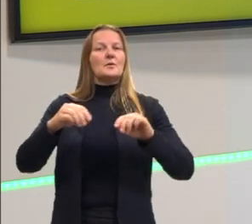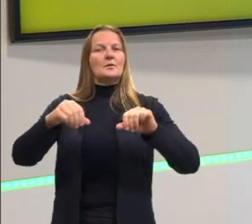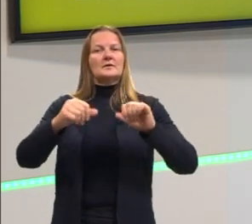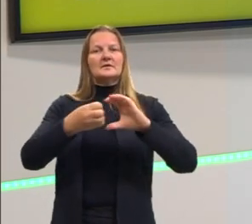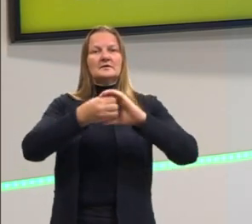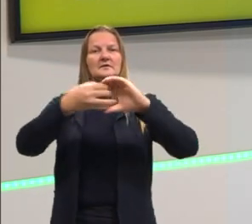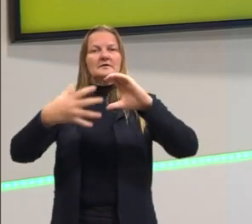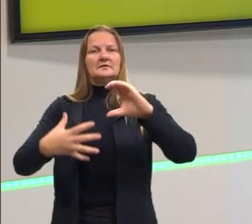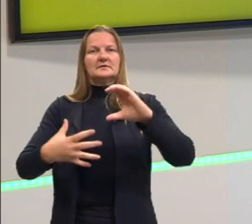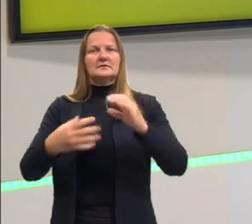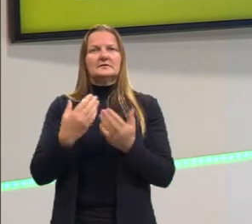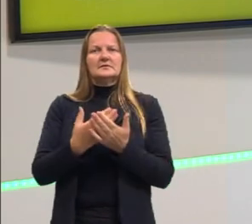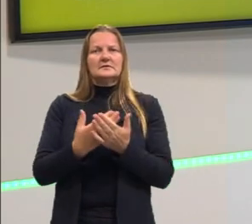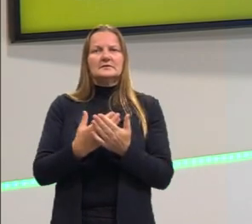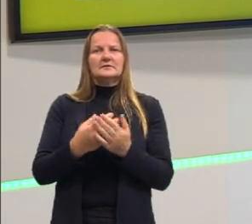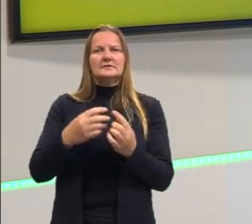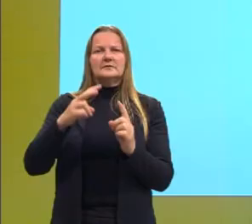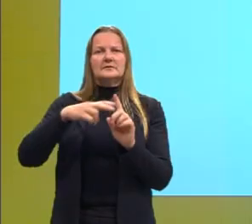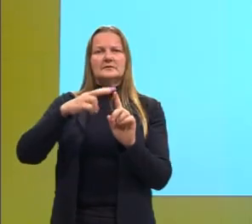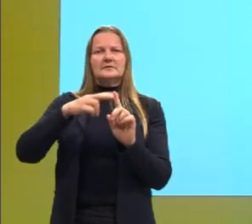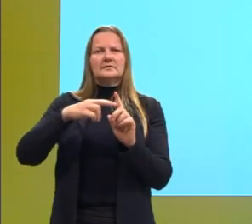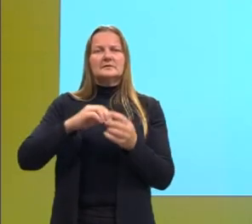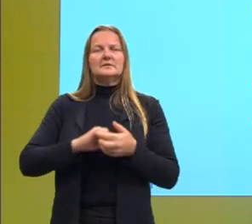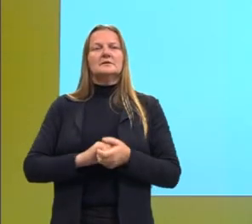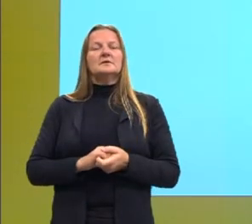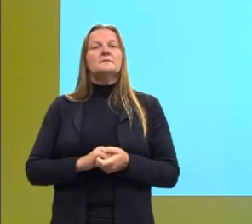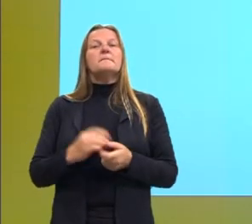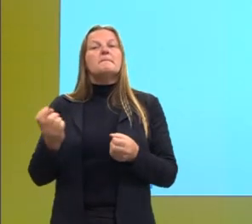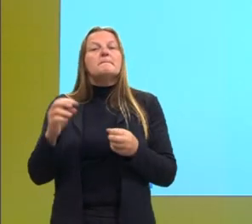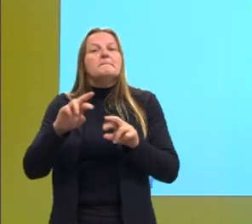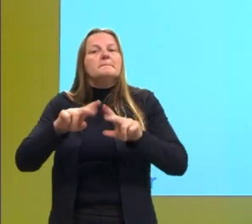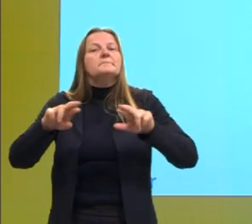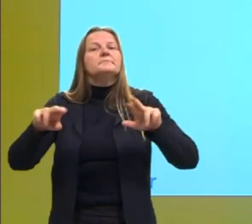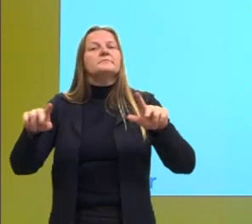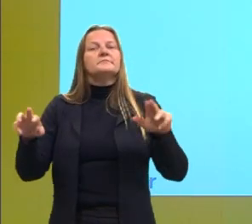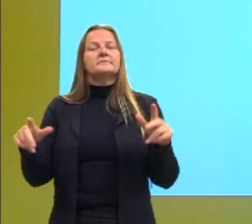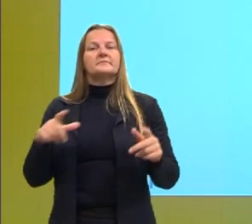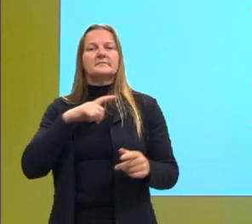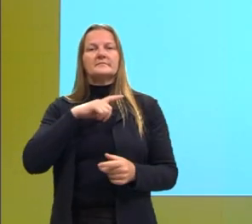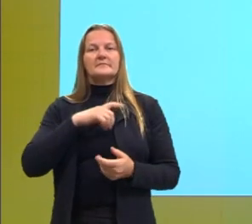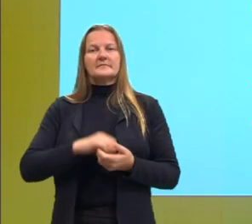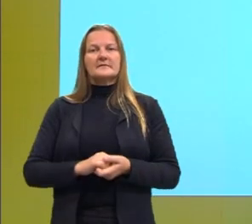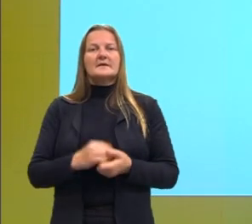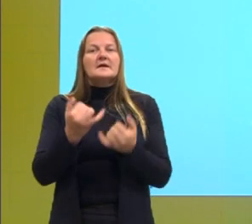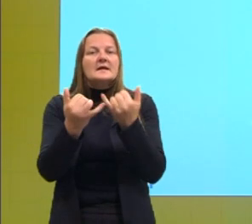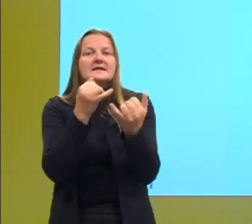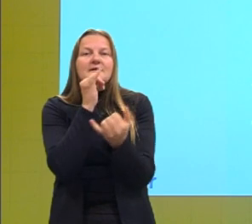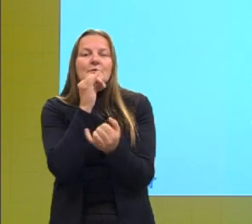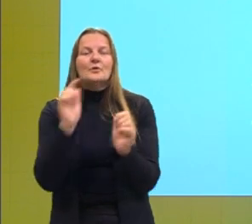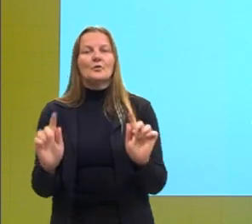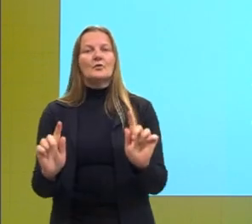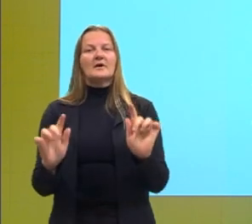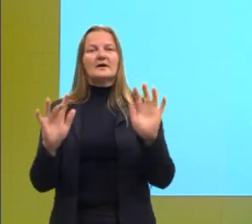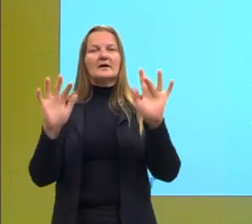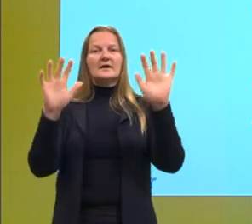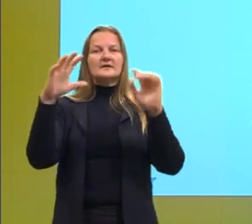né da alotropia que são substâncias simples diferentes e eu trouxe aqui um exemplo como o gás